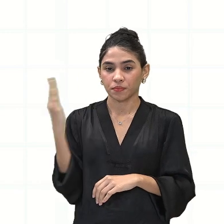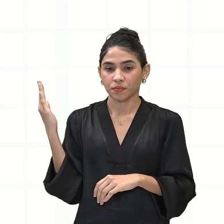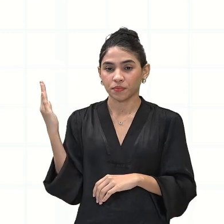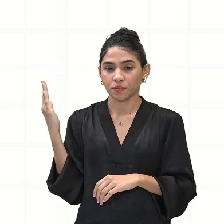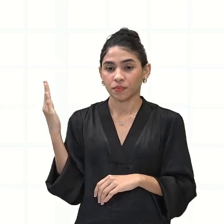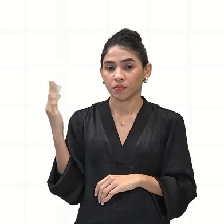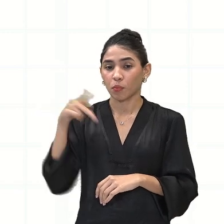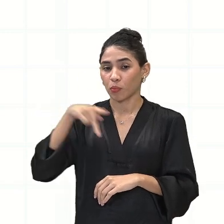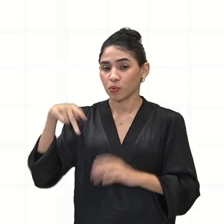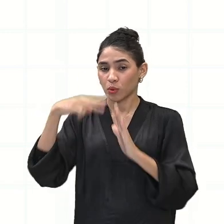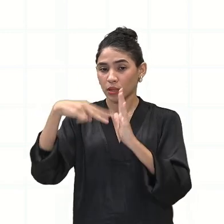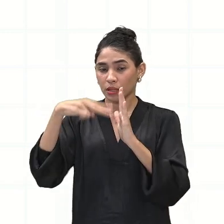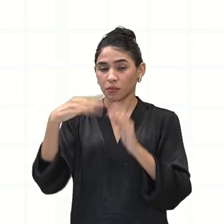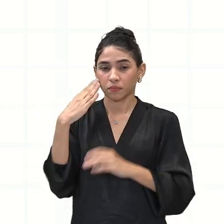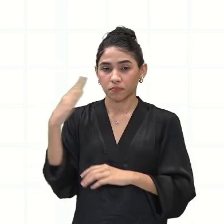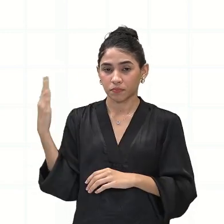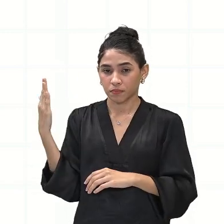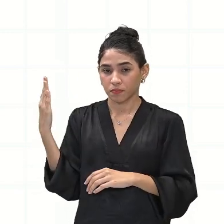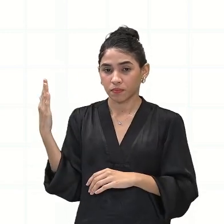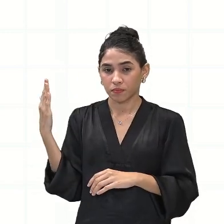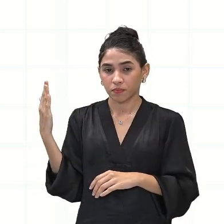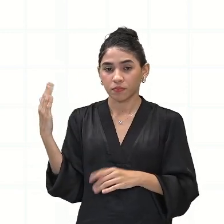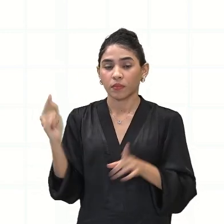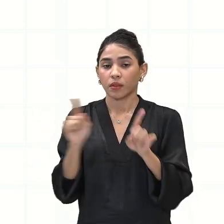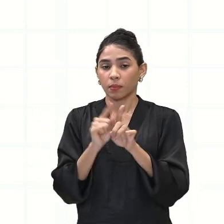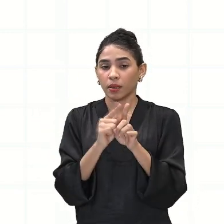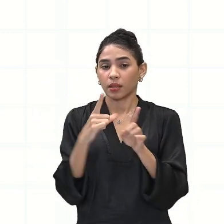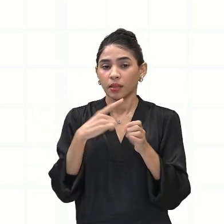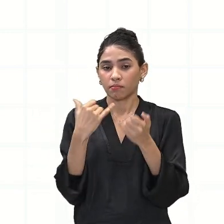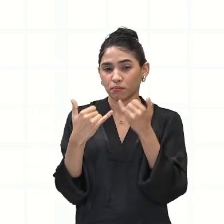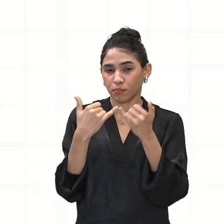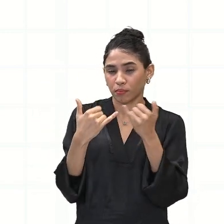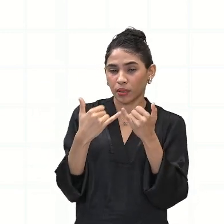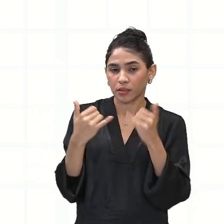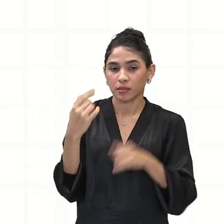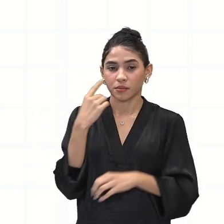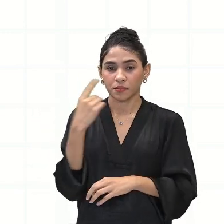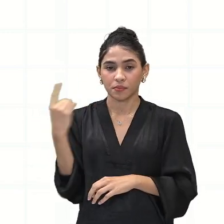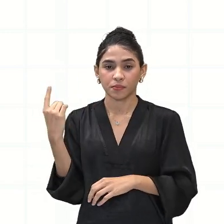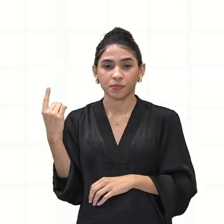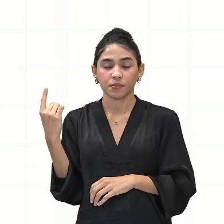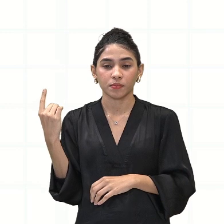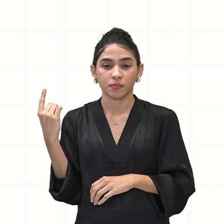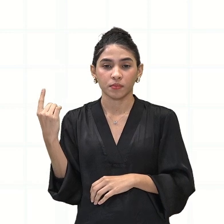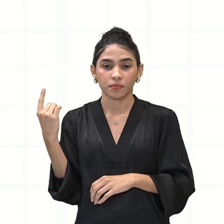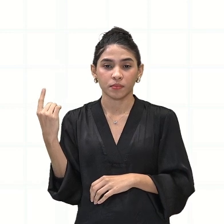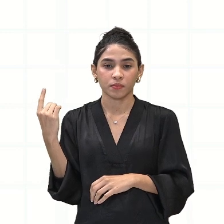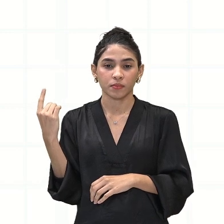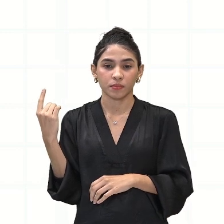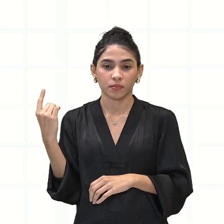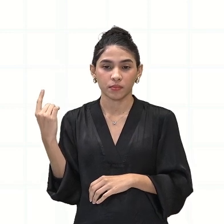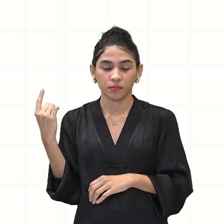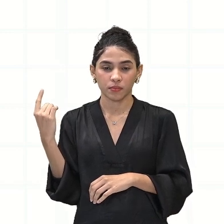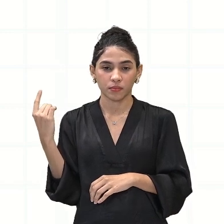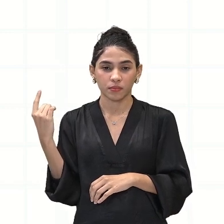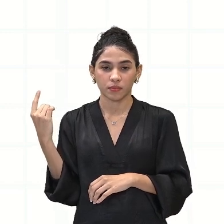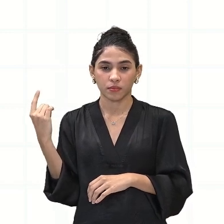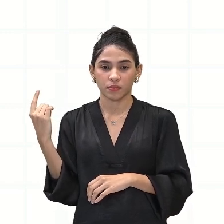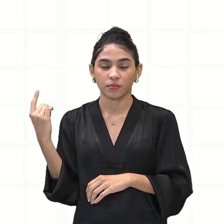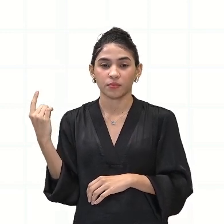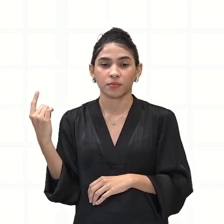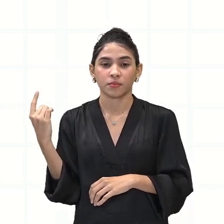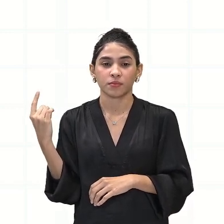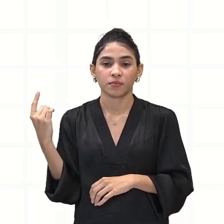maçãs, que também tem uma proximidade sonora, trazendo um pouco mais essa dimensão